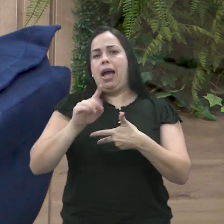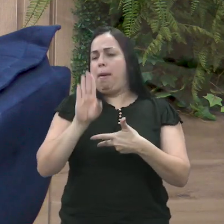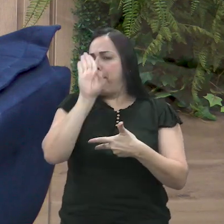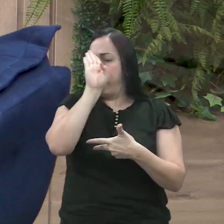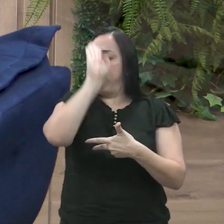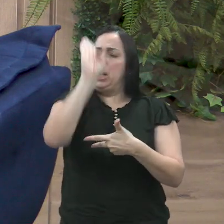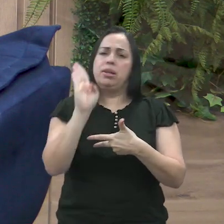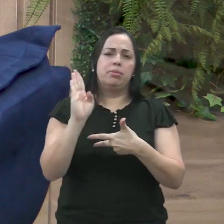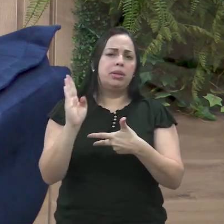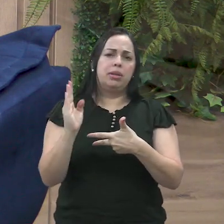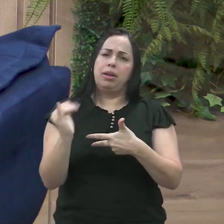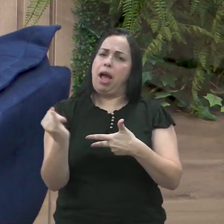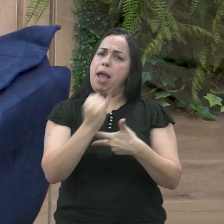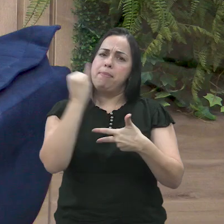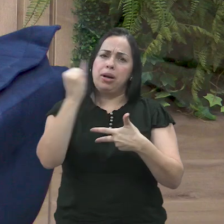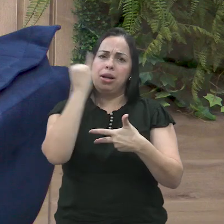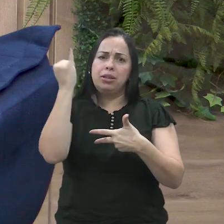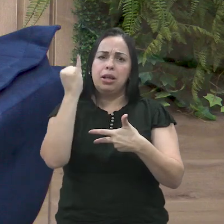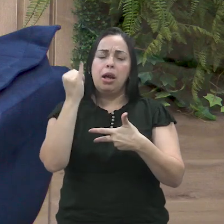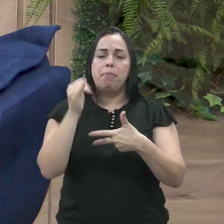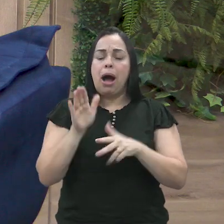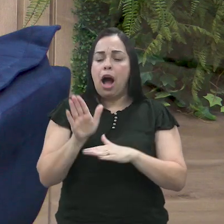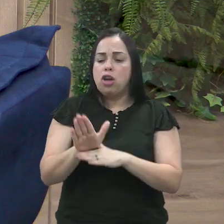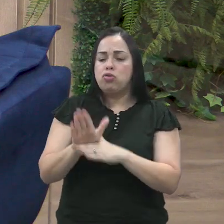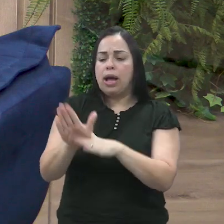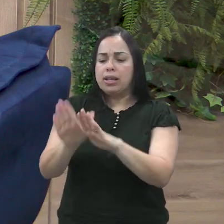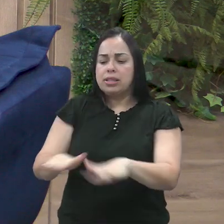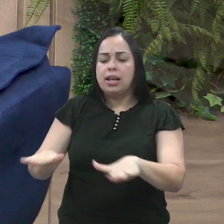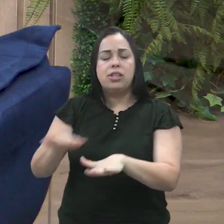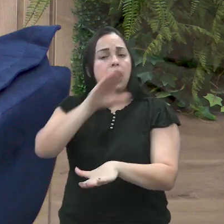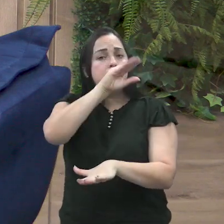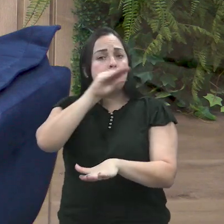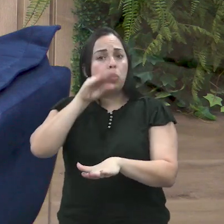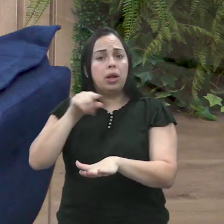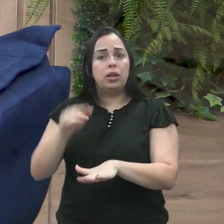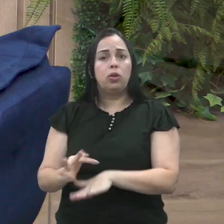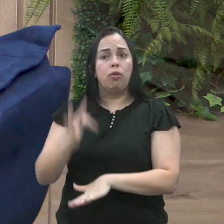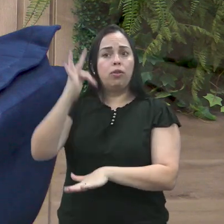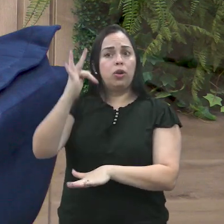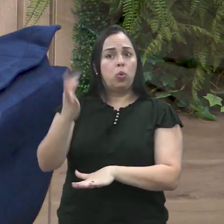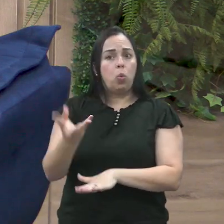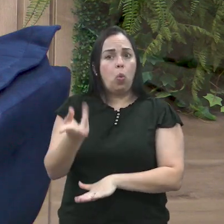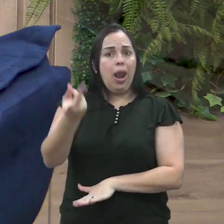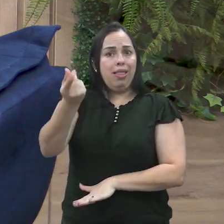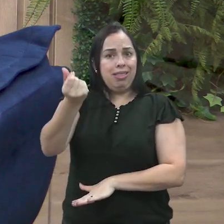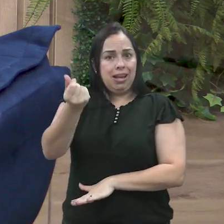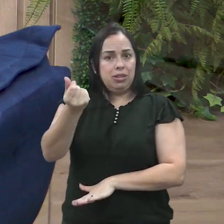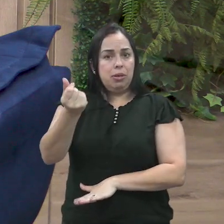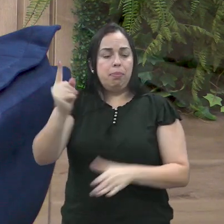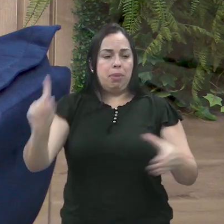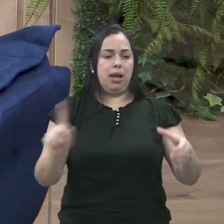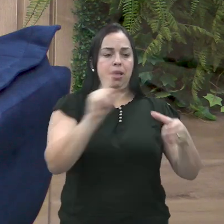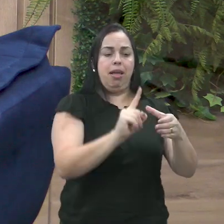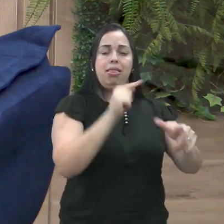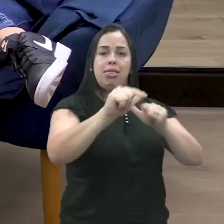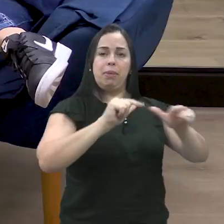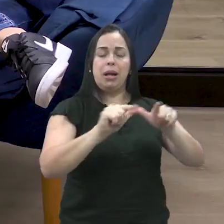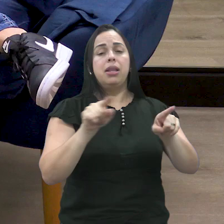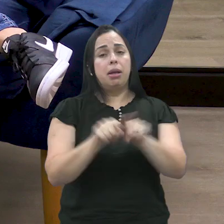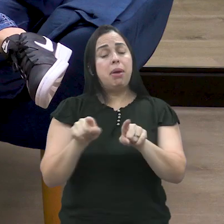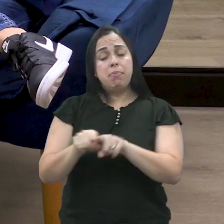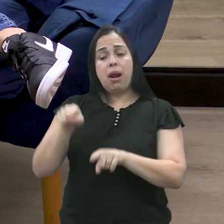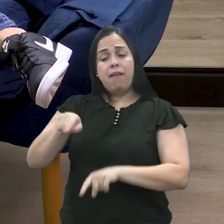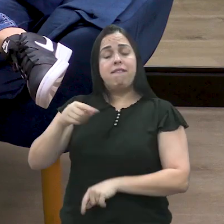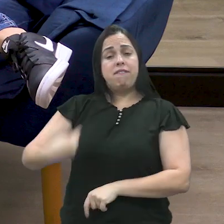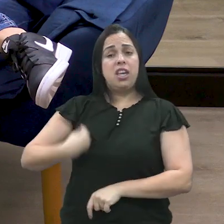é primordial e fundamental para que a gente forme crianças e jovens qualificadas não só para o mercado de trabalho, mas